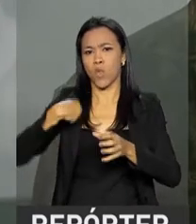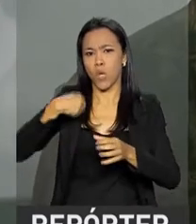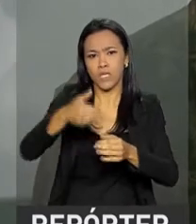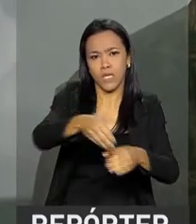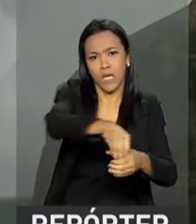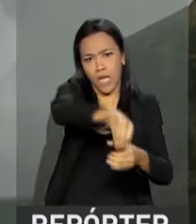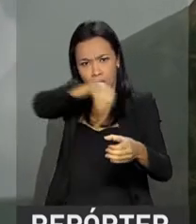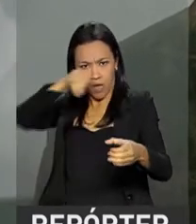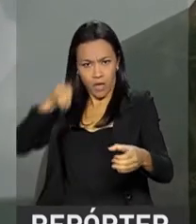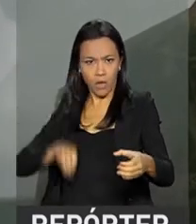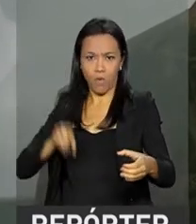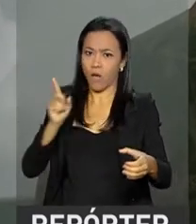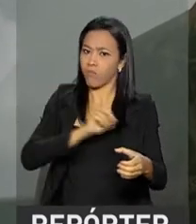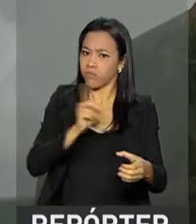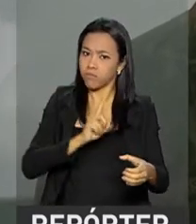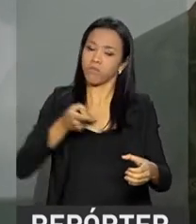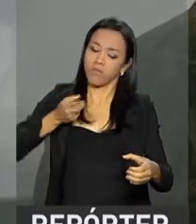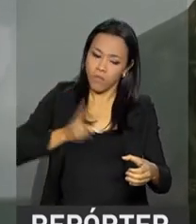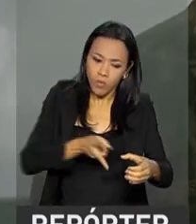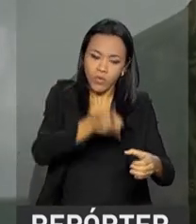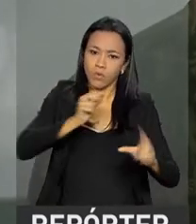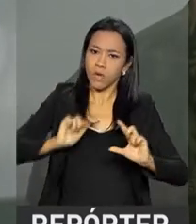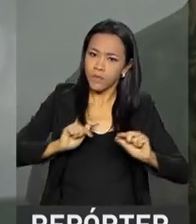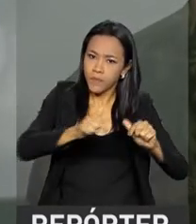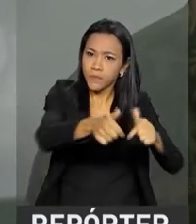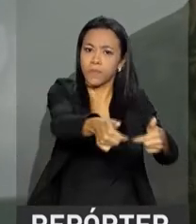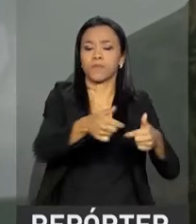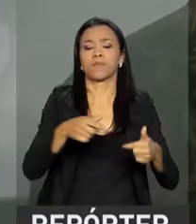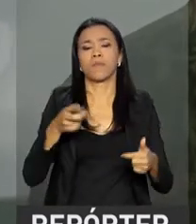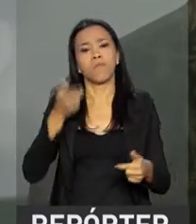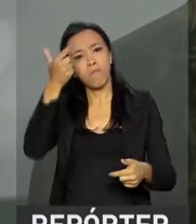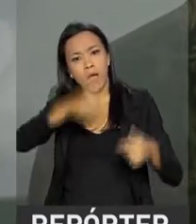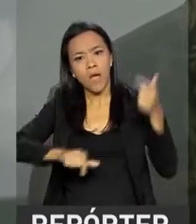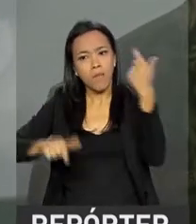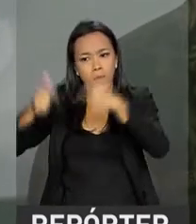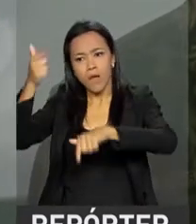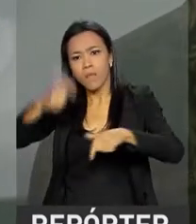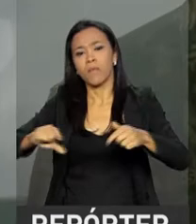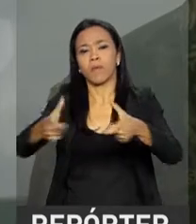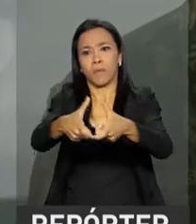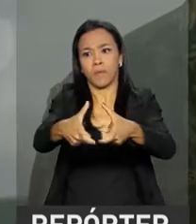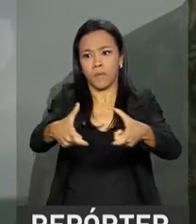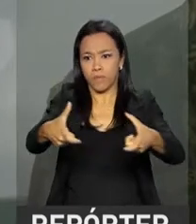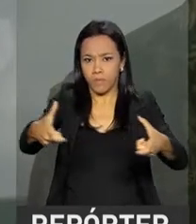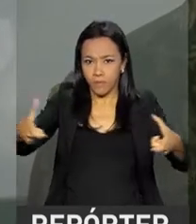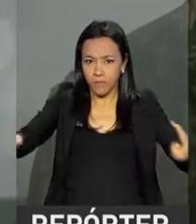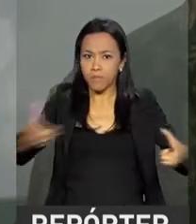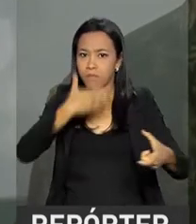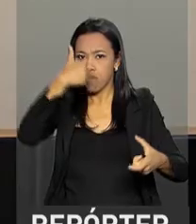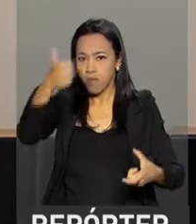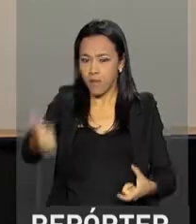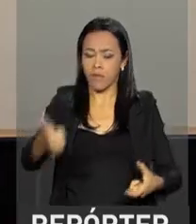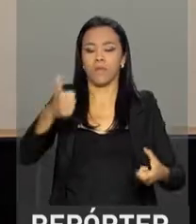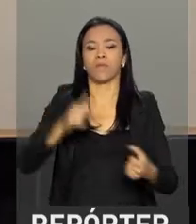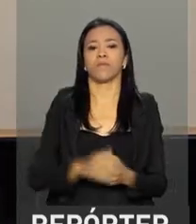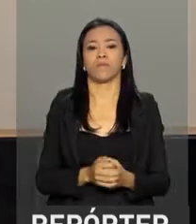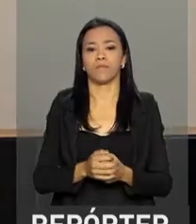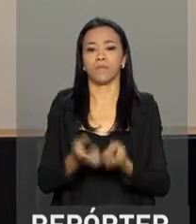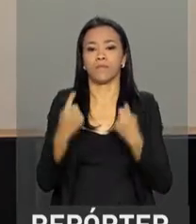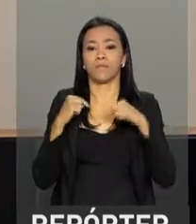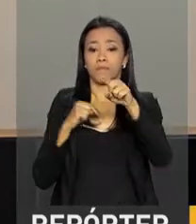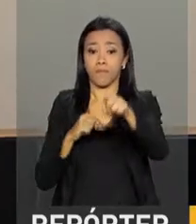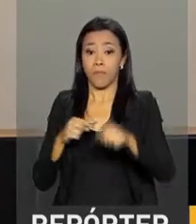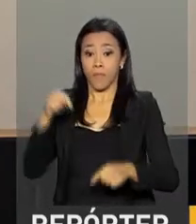de cada vez mais não estaremos fazendo operações mais abrangentes e com melhores resultados a operação